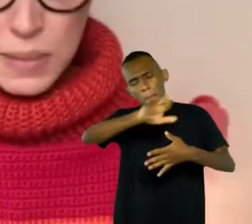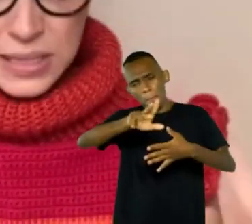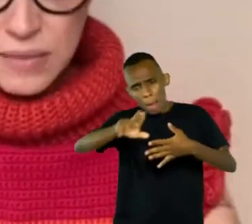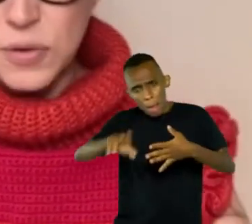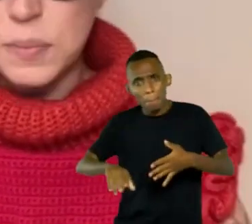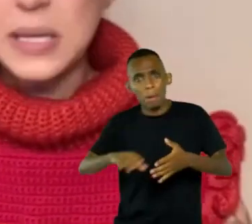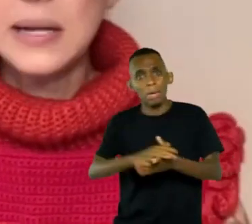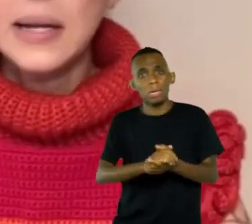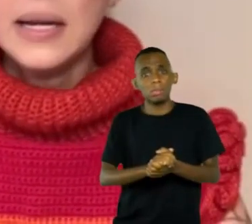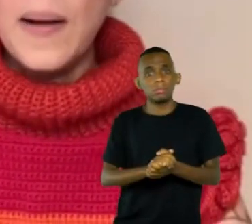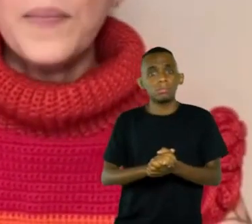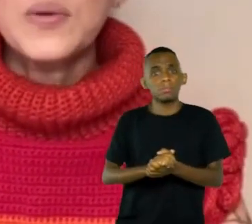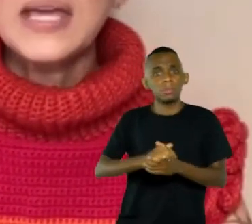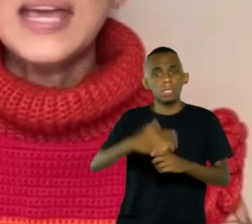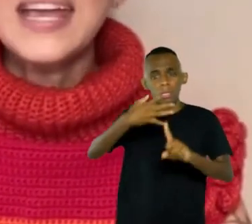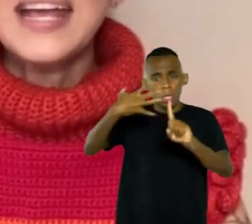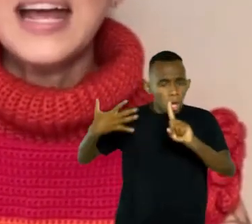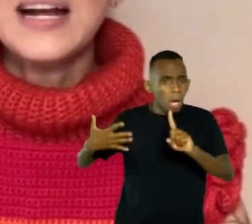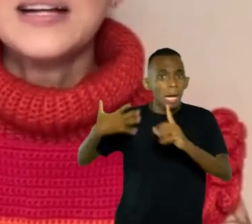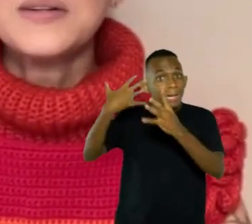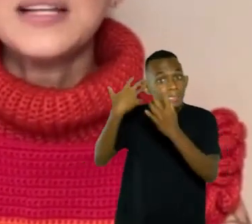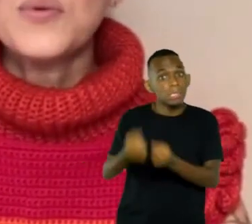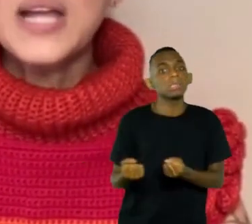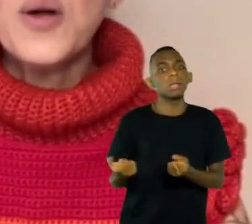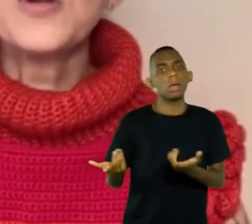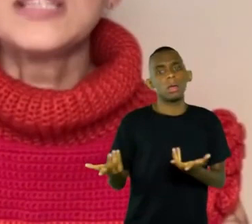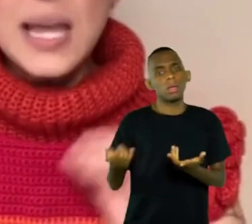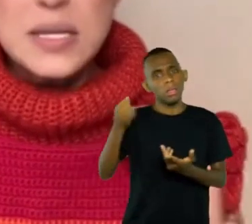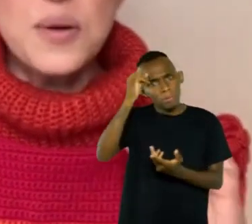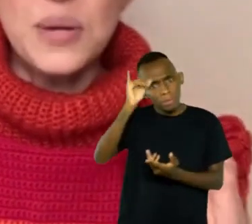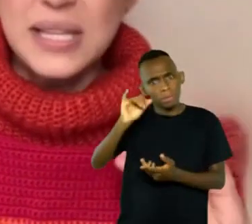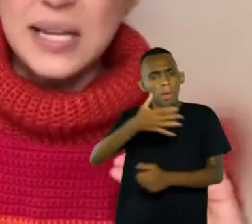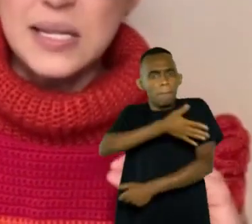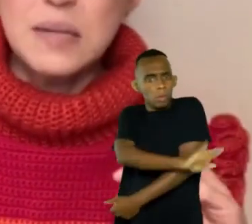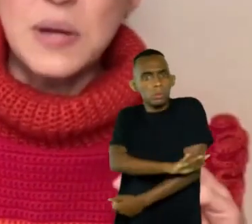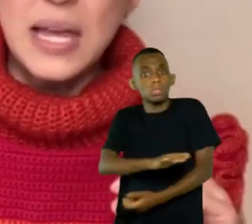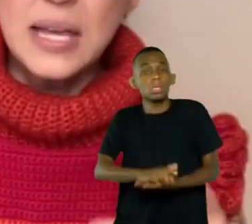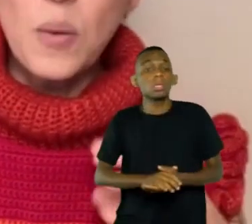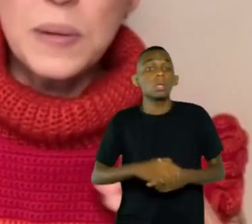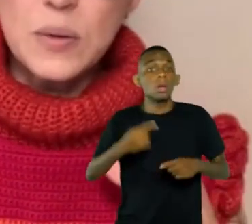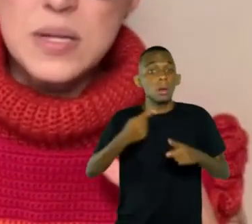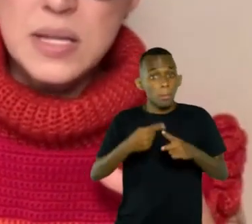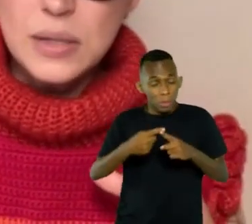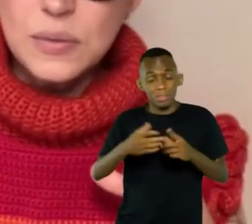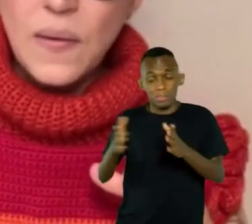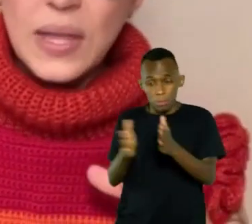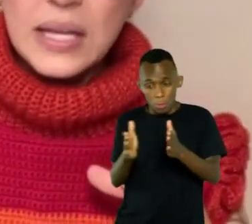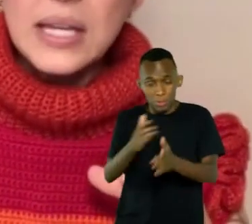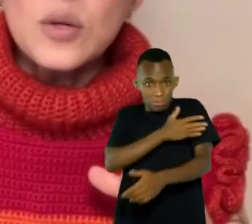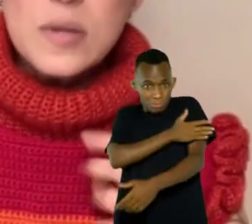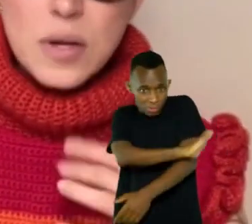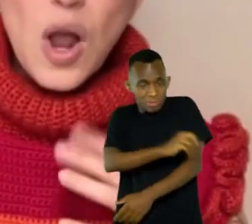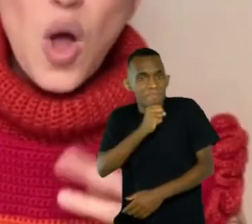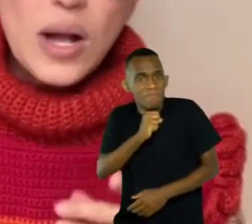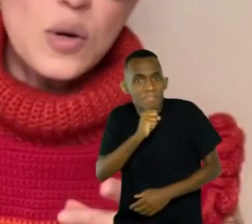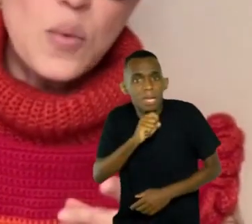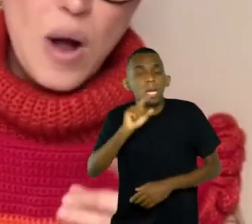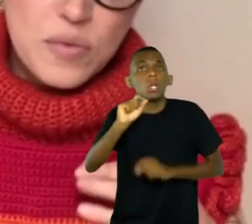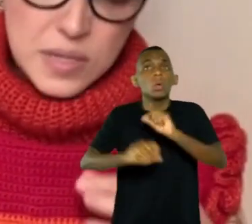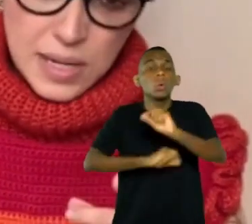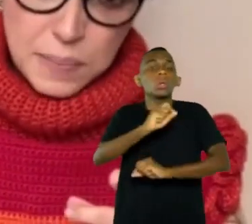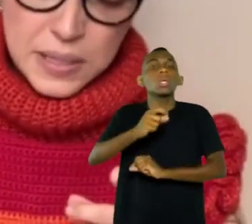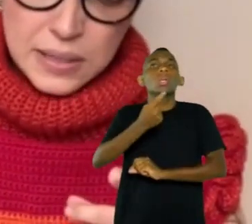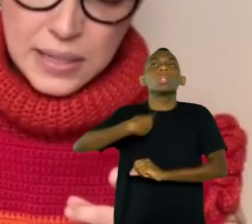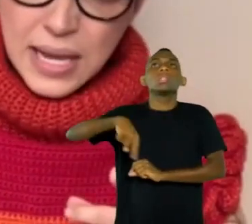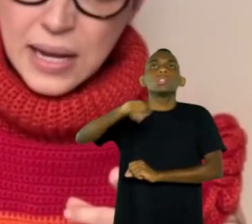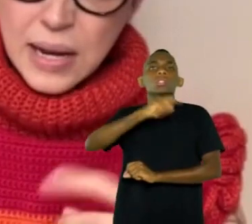anti-homofobia, LGBTfobia, porque o que acontece com o etarismo é que é um preconceito que nos coloca no